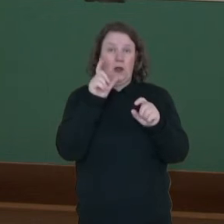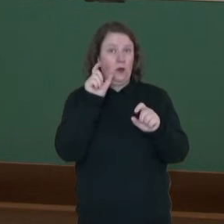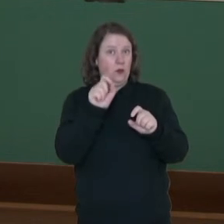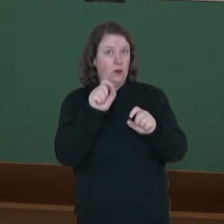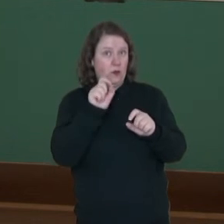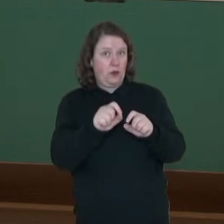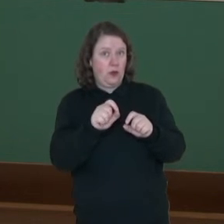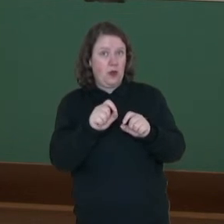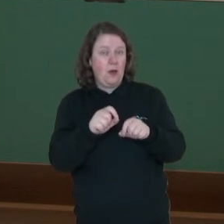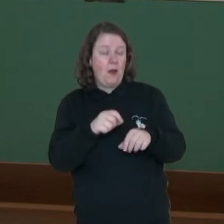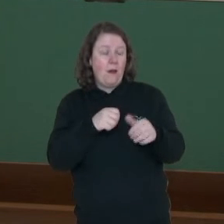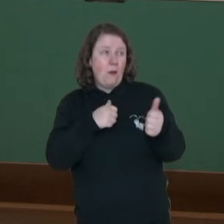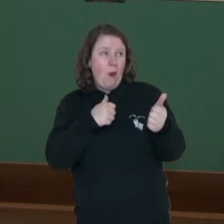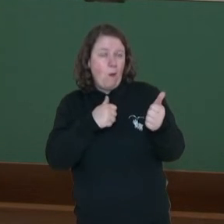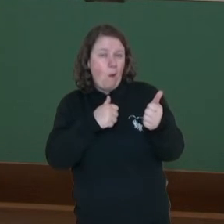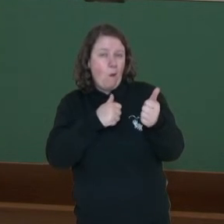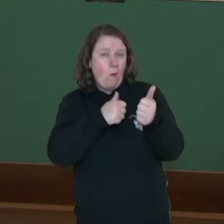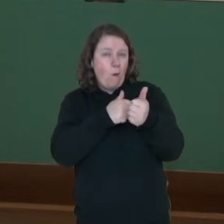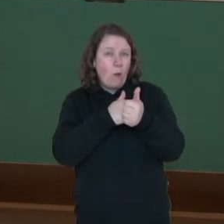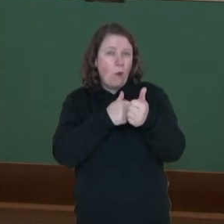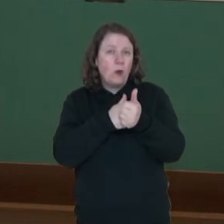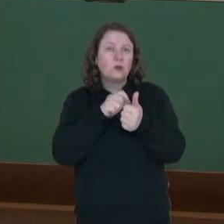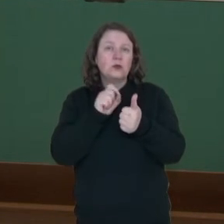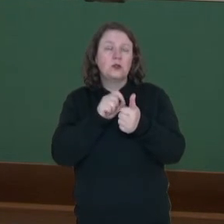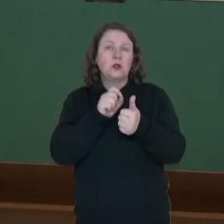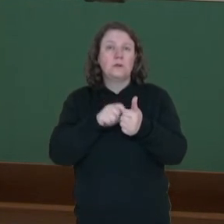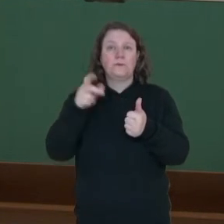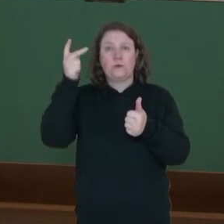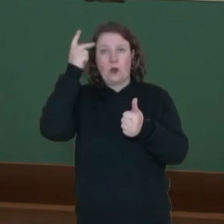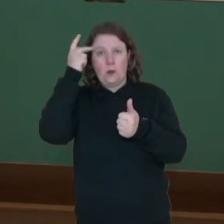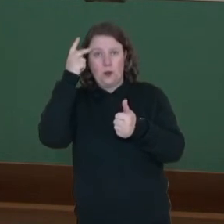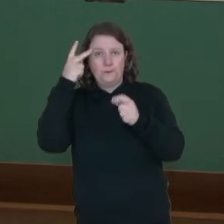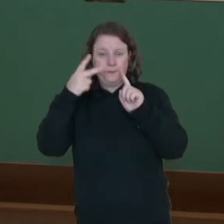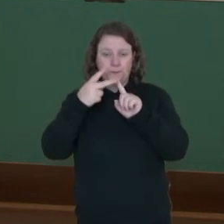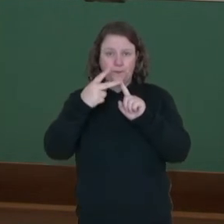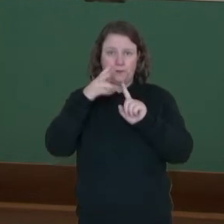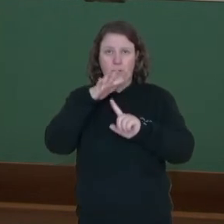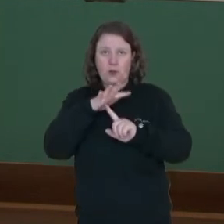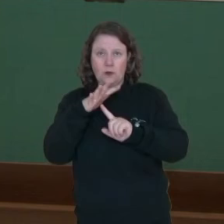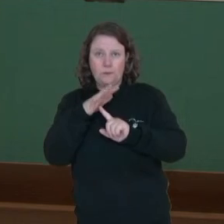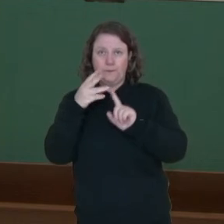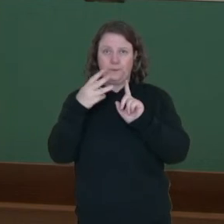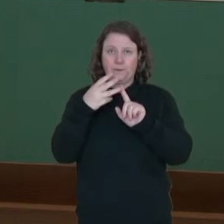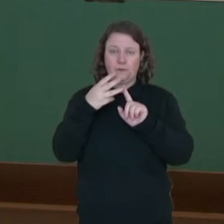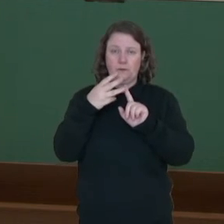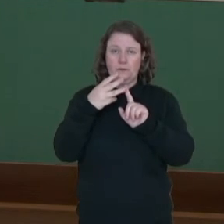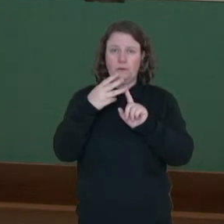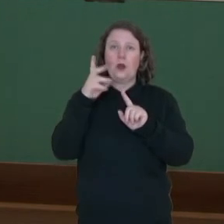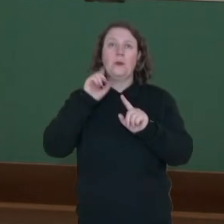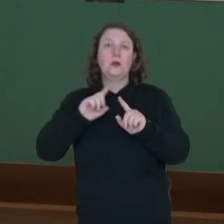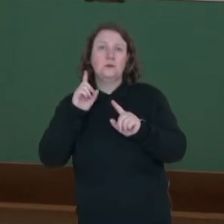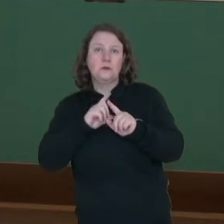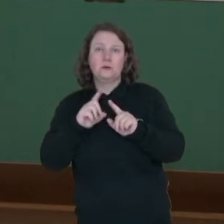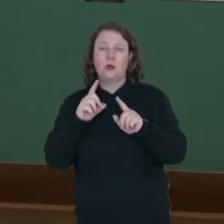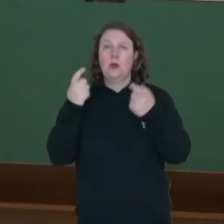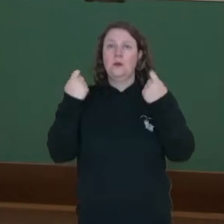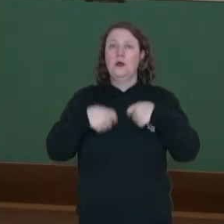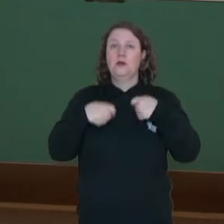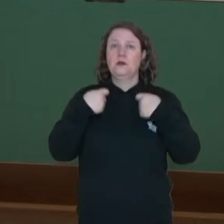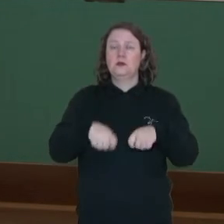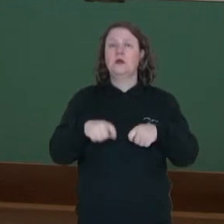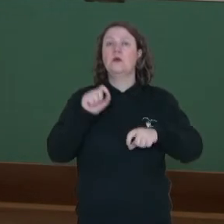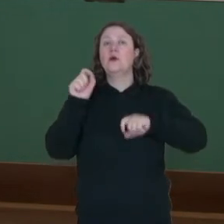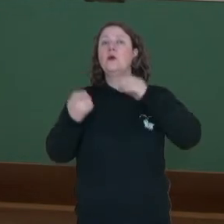no interior do estado de São Paulo, do Paraná, no sul de Minas, e eu preciso transportar isso para que ele fosse